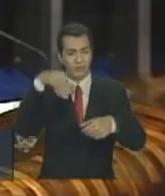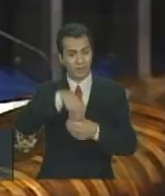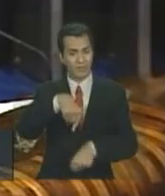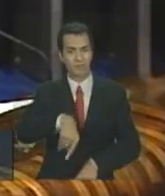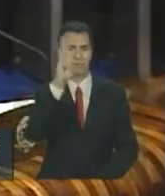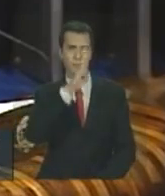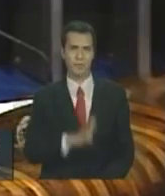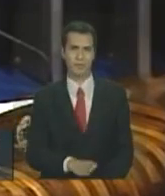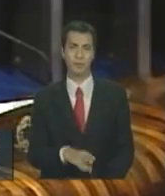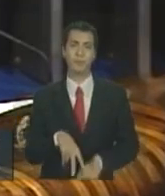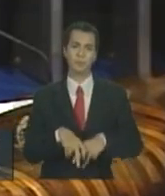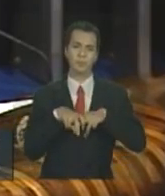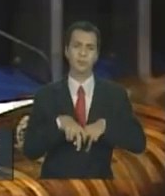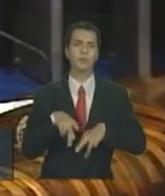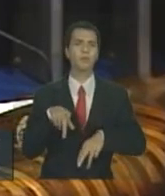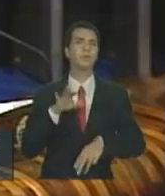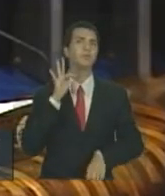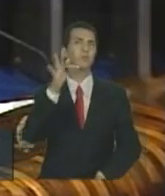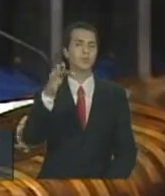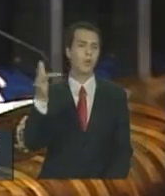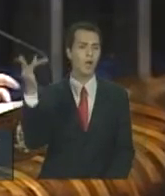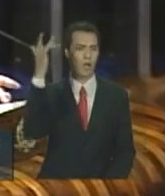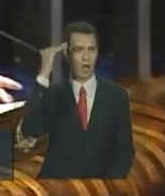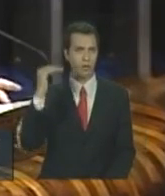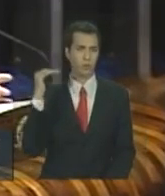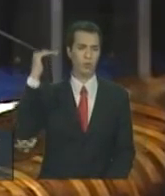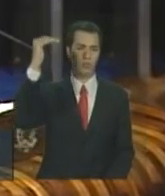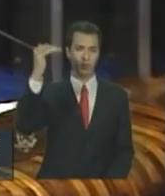portanto, dos adultos do futuro.